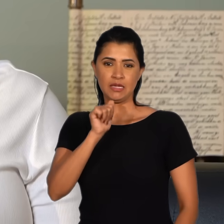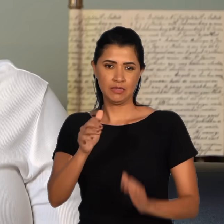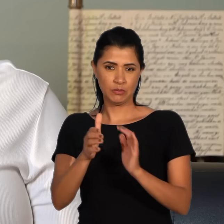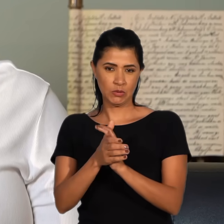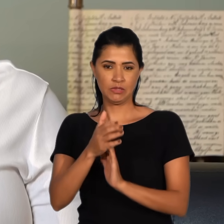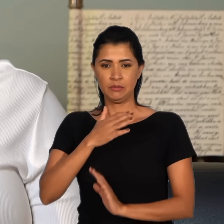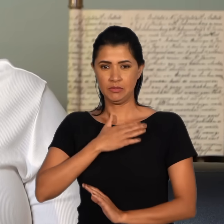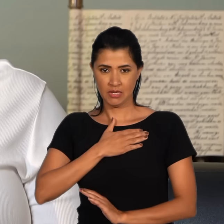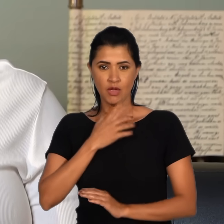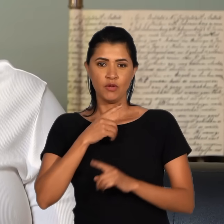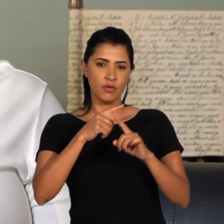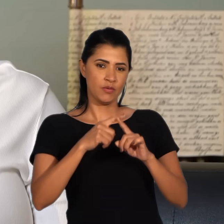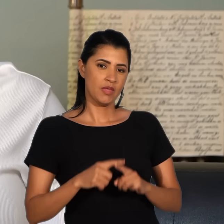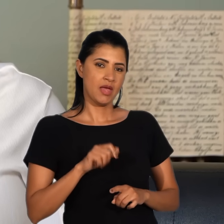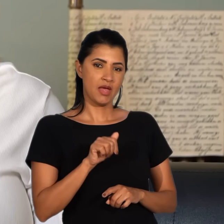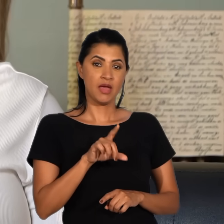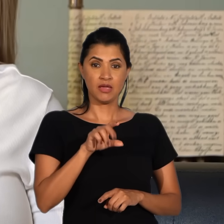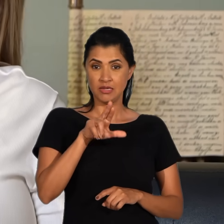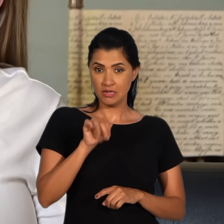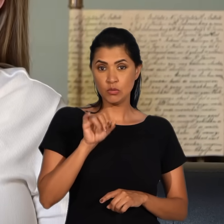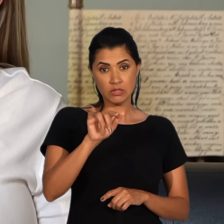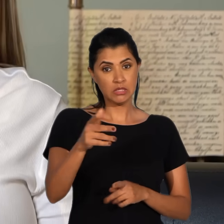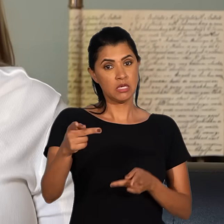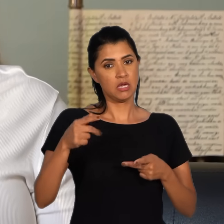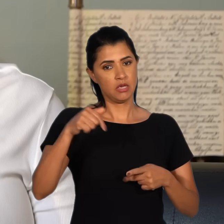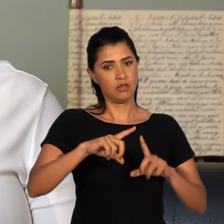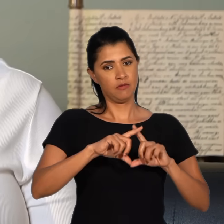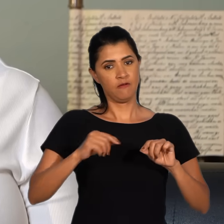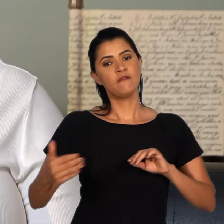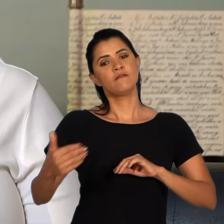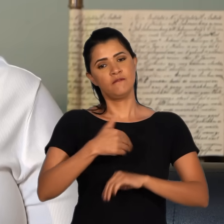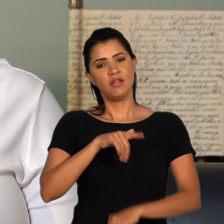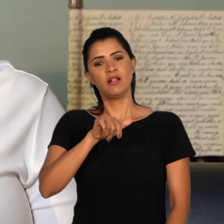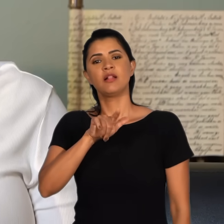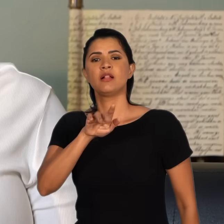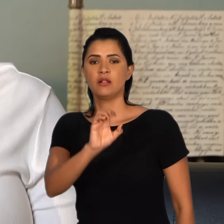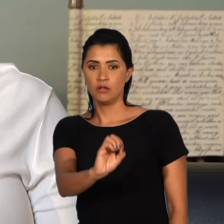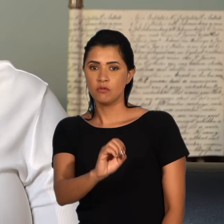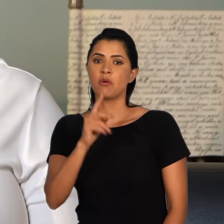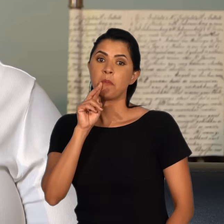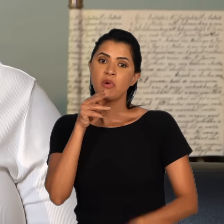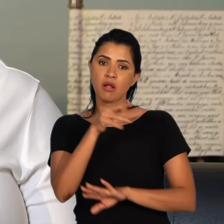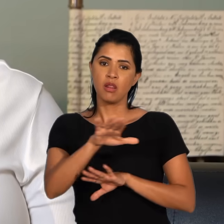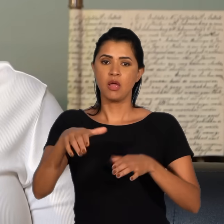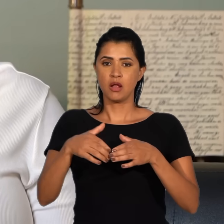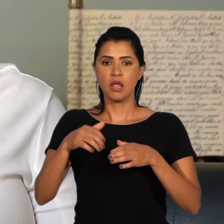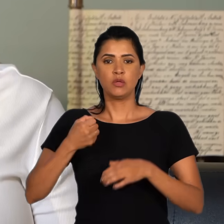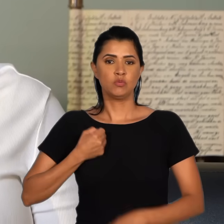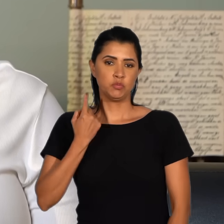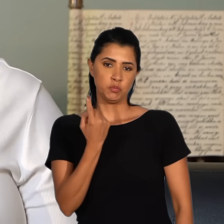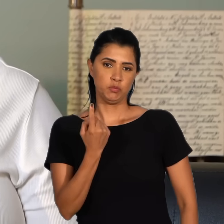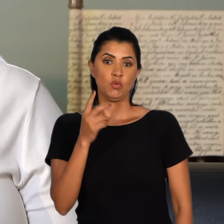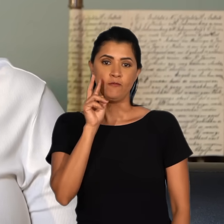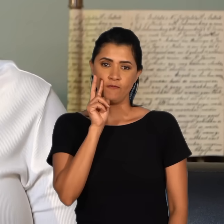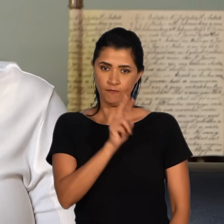bem-vinda L vou fazer concorrência com Adriano se vocês tiver em Brasília vem ao Lago mas assiste lá na minha classe classe